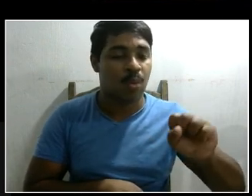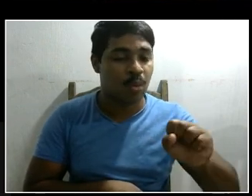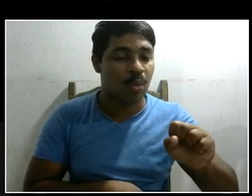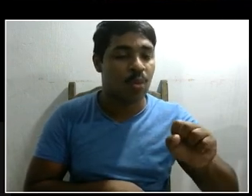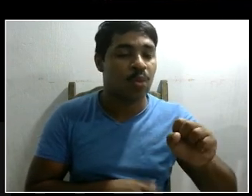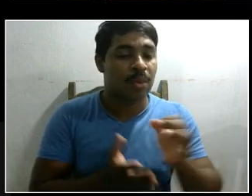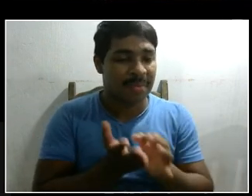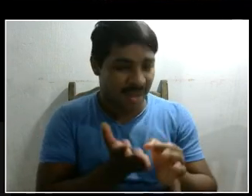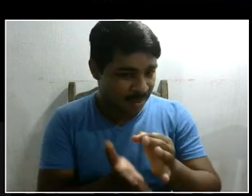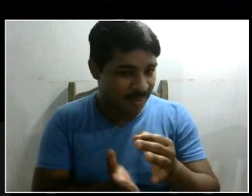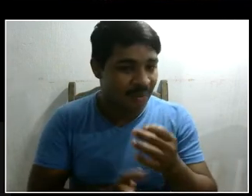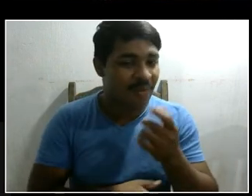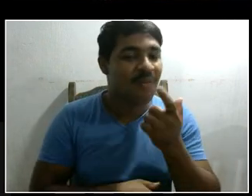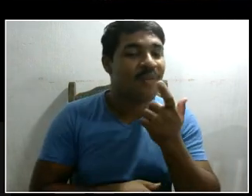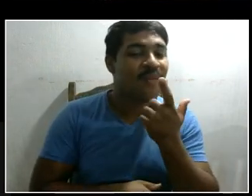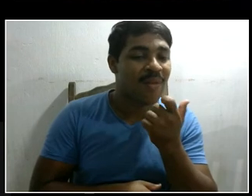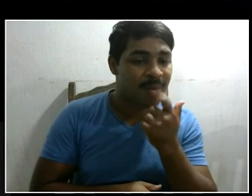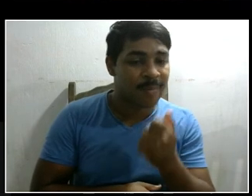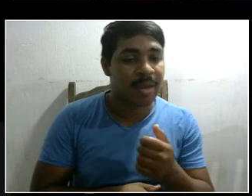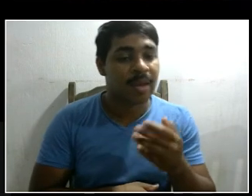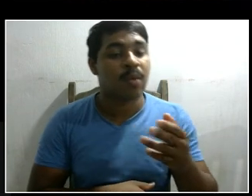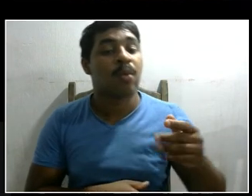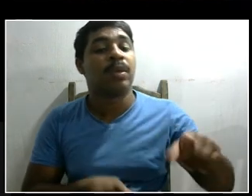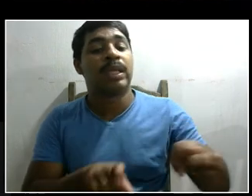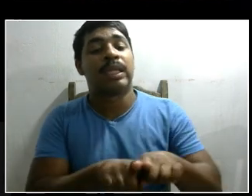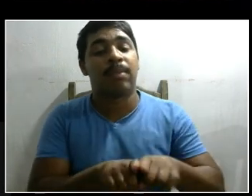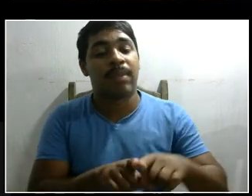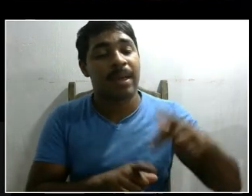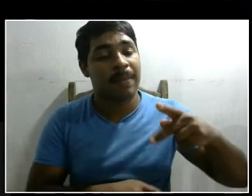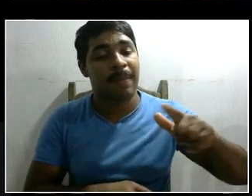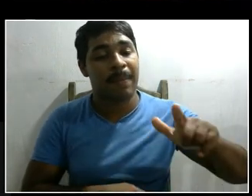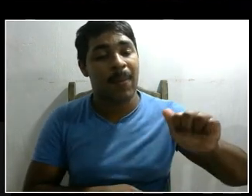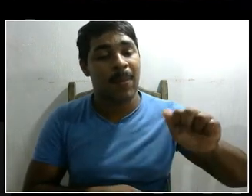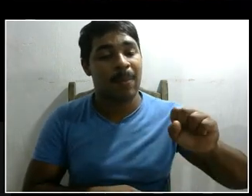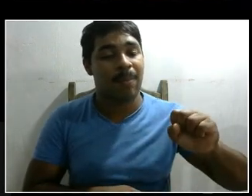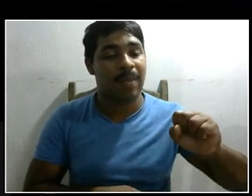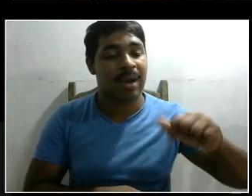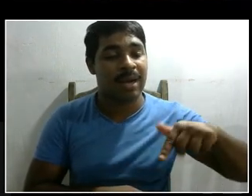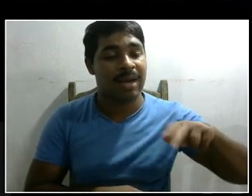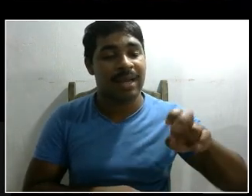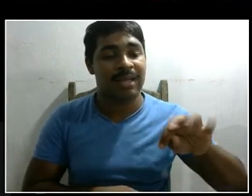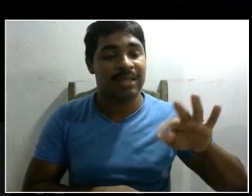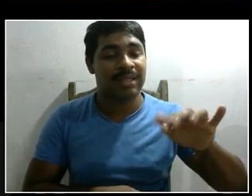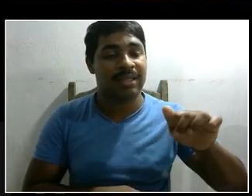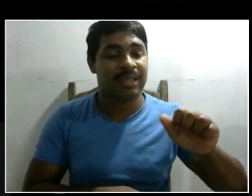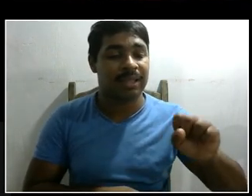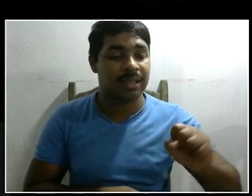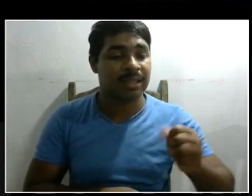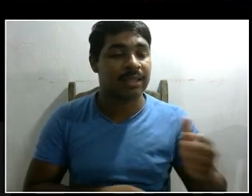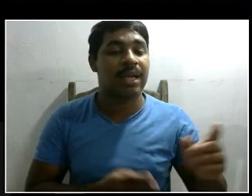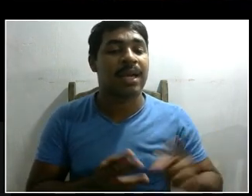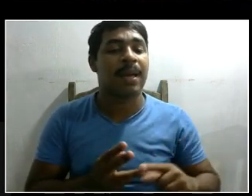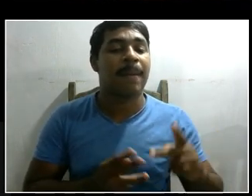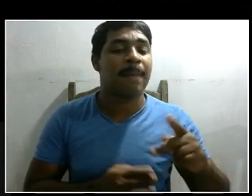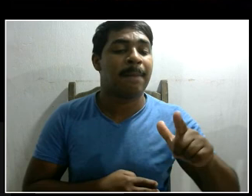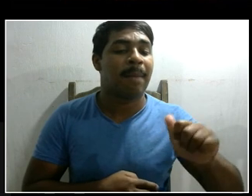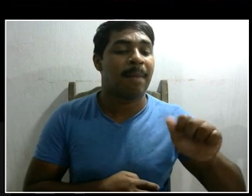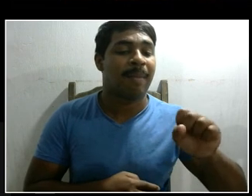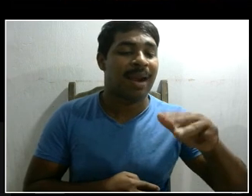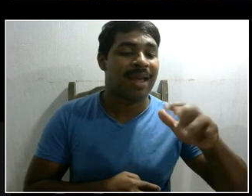As plaquetas, elas na verdade não são células, elas são fragmentos, tá? De células, certo? Cada um tem uma